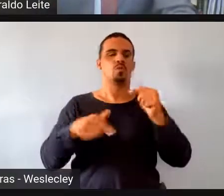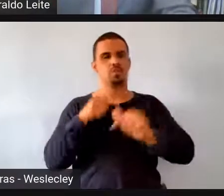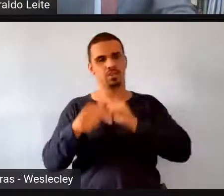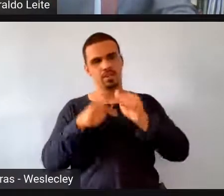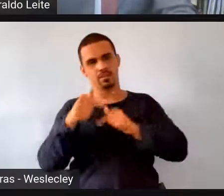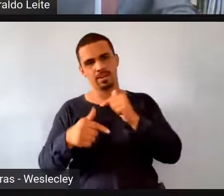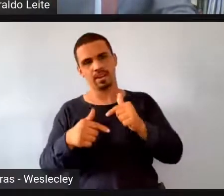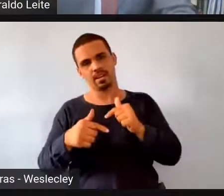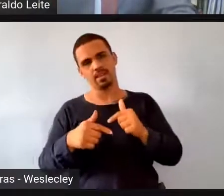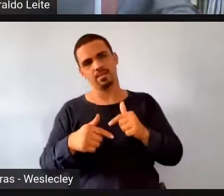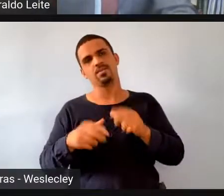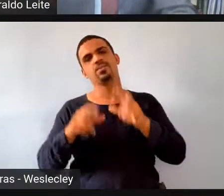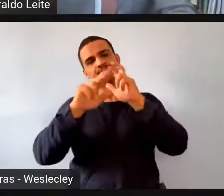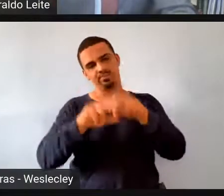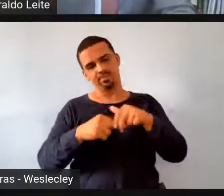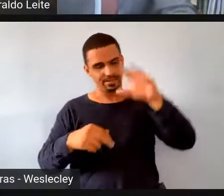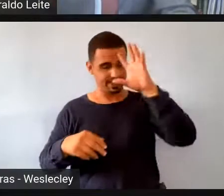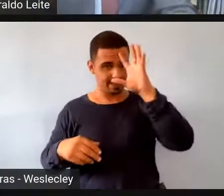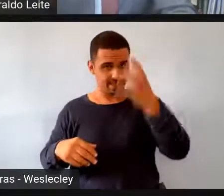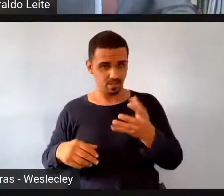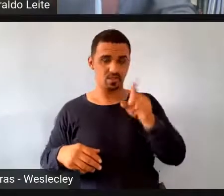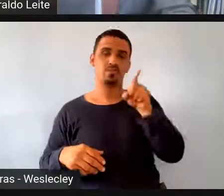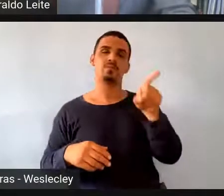essa decisão do Supremo acabou